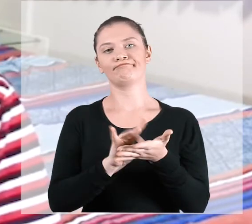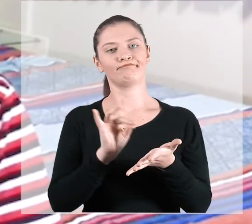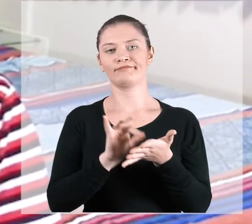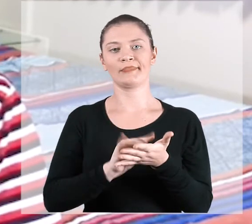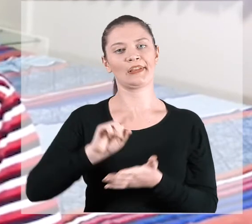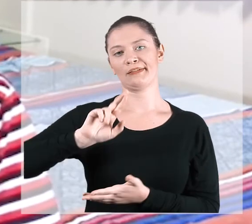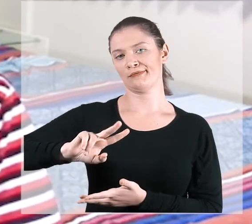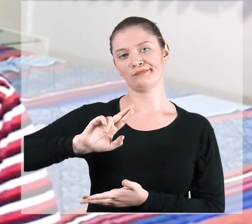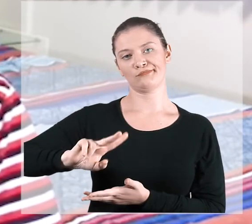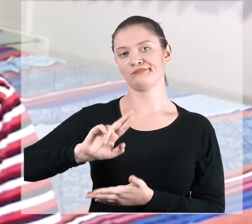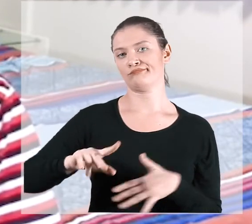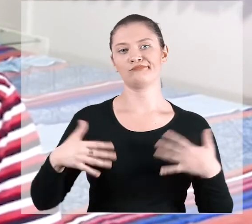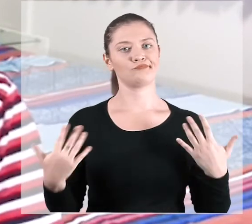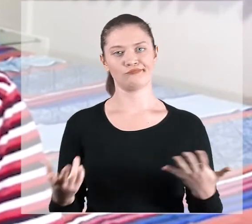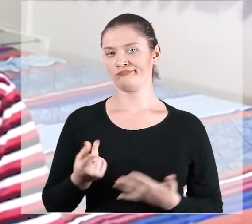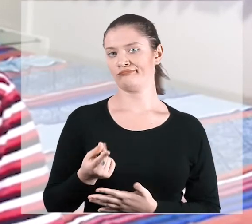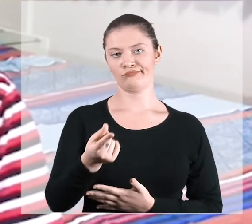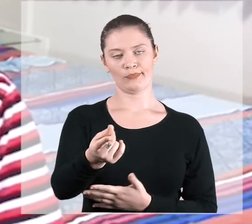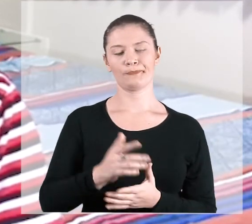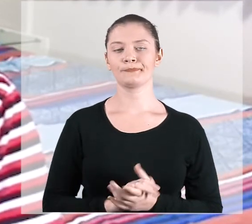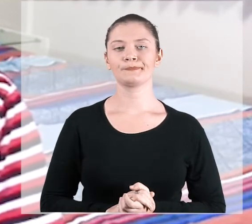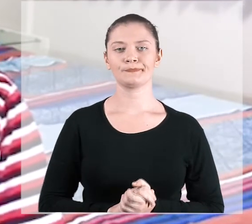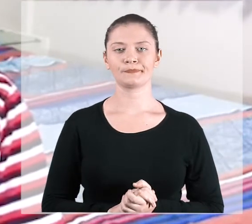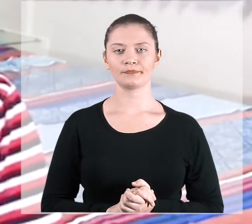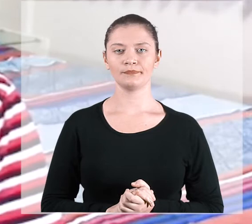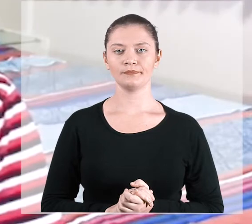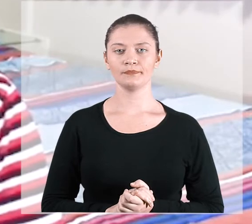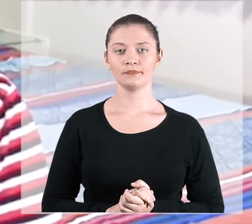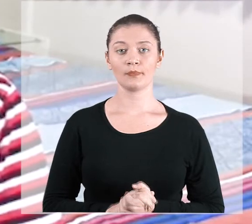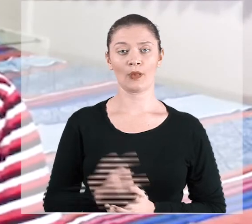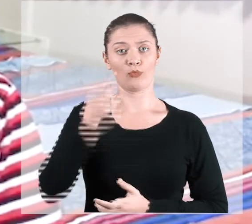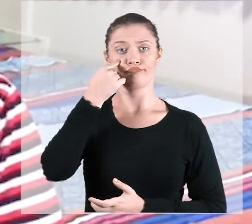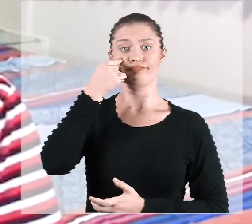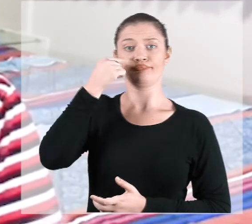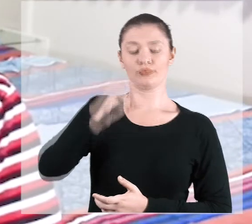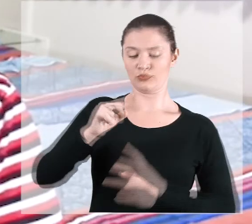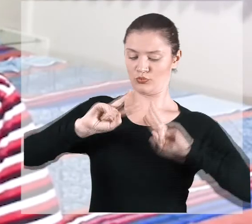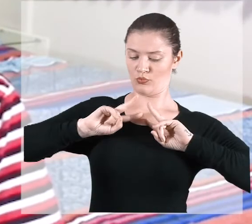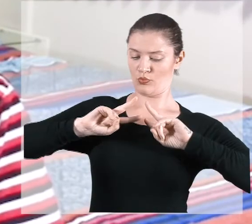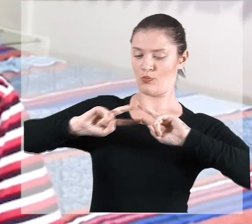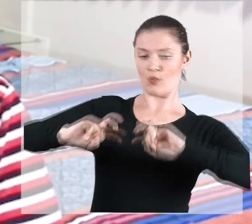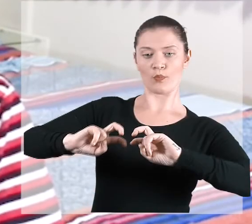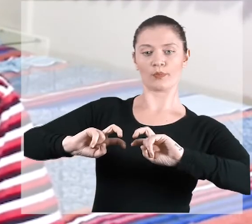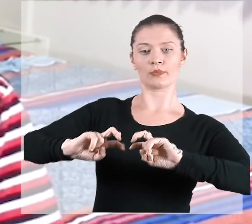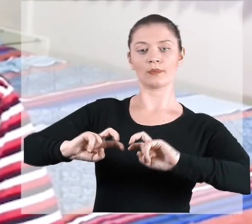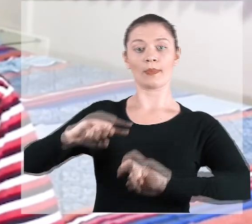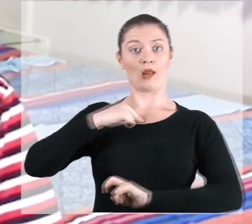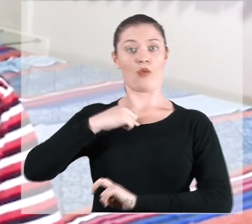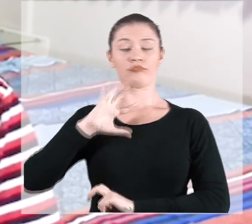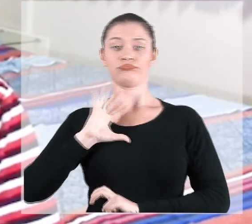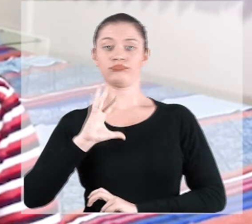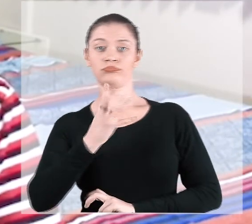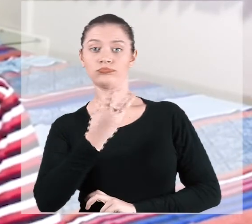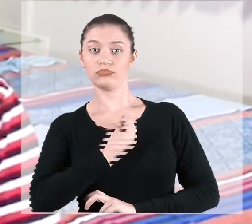tudo realmente é para sempre. Eu descobri, né, me percebi enquanto